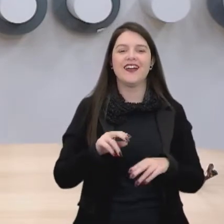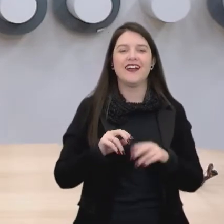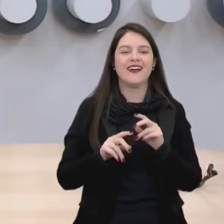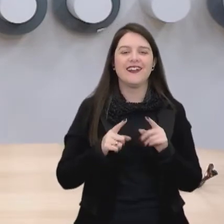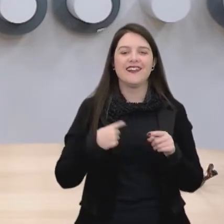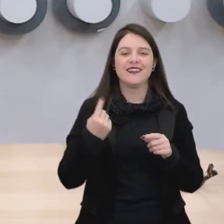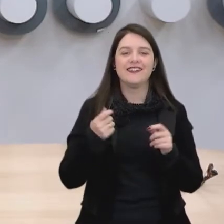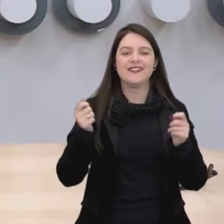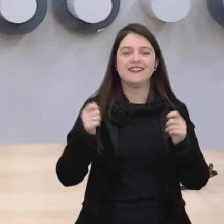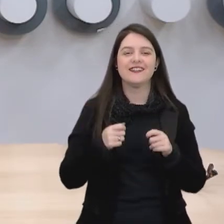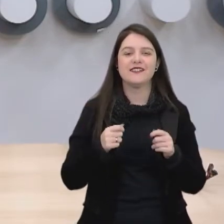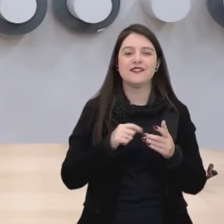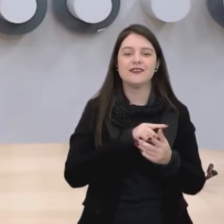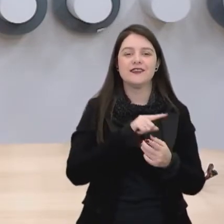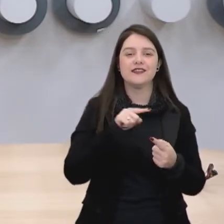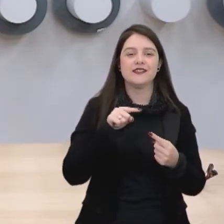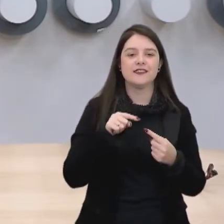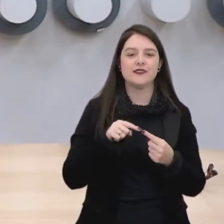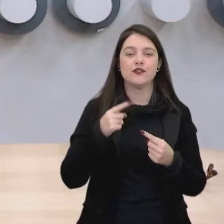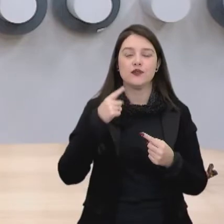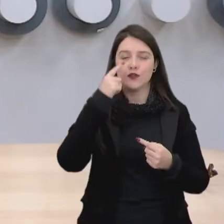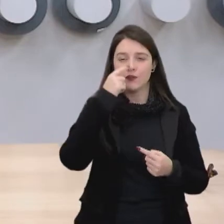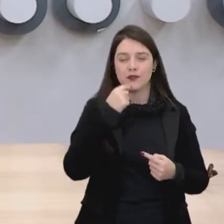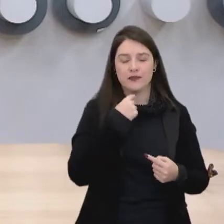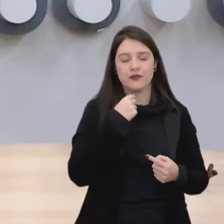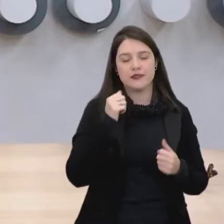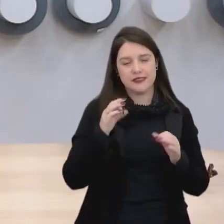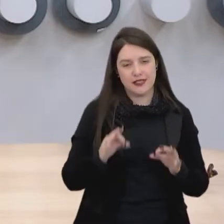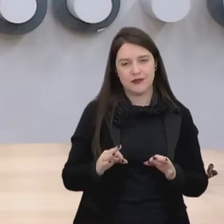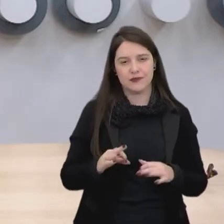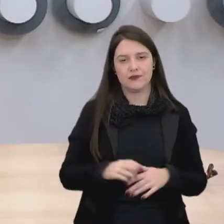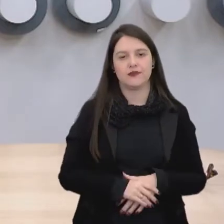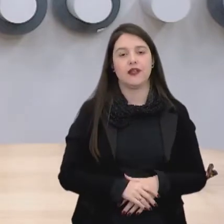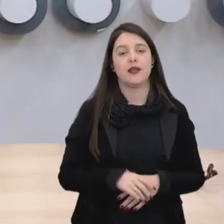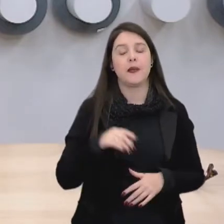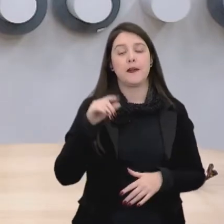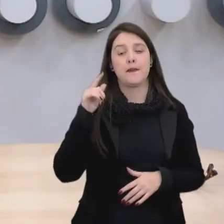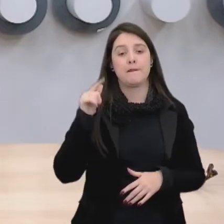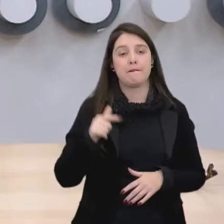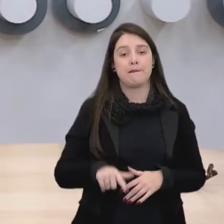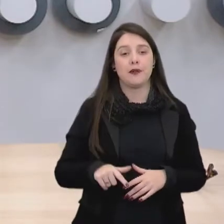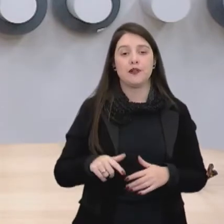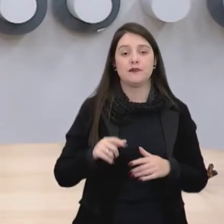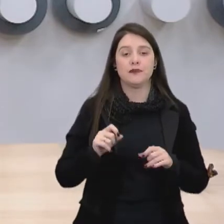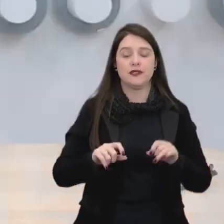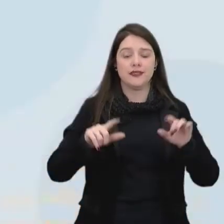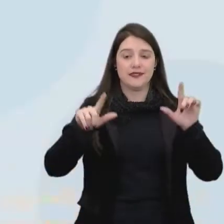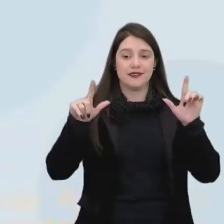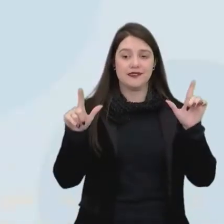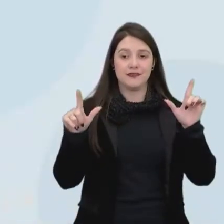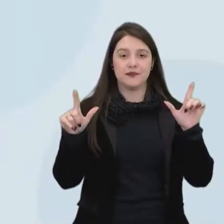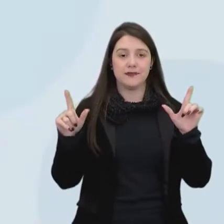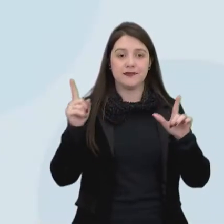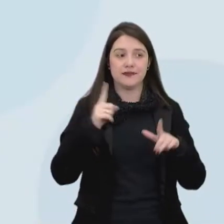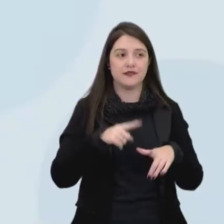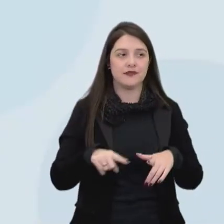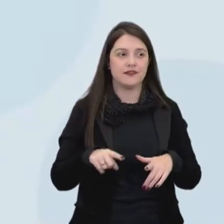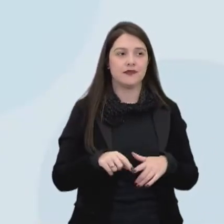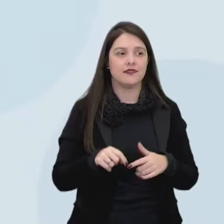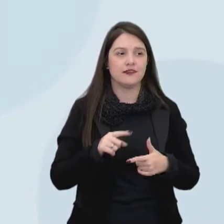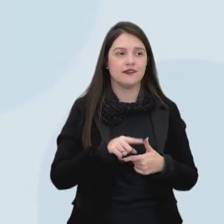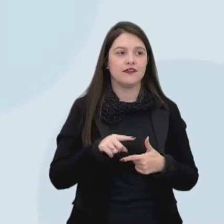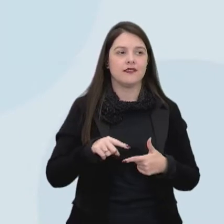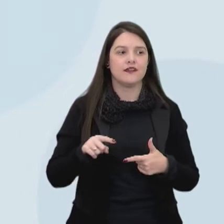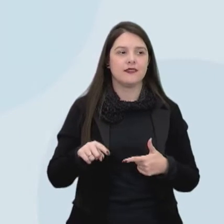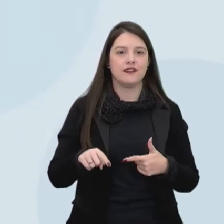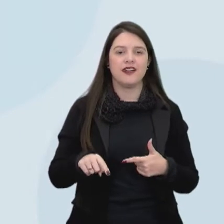e não atingiu aí um nível superior, tá certo? Vamos lá para a próxima tela, que tem aí um gráfico bastante interessante, que